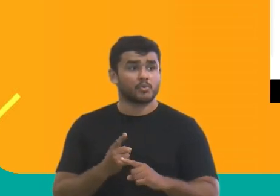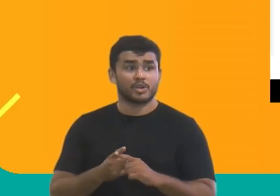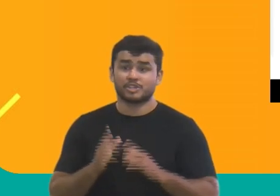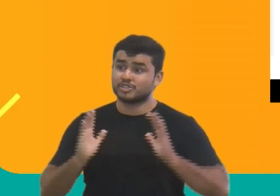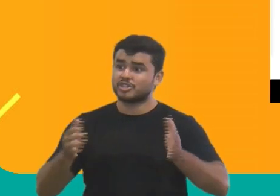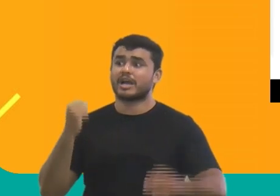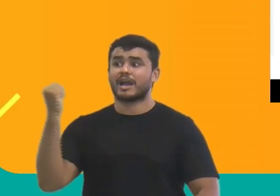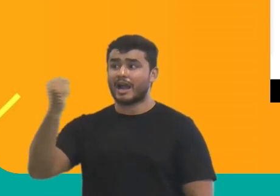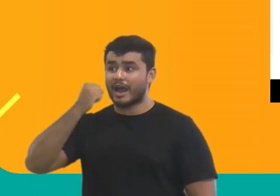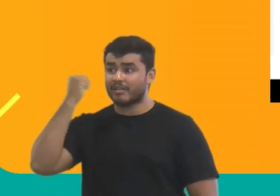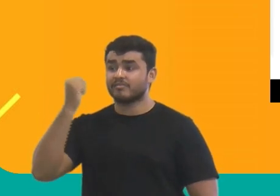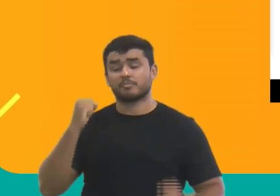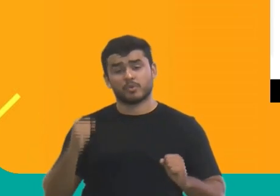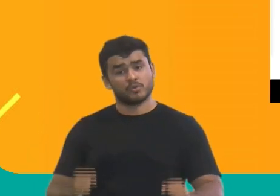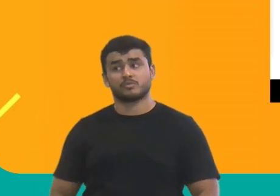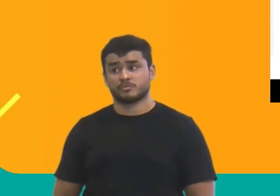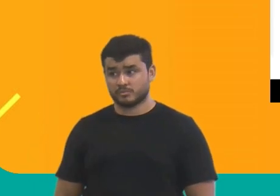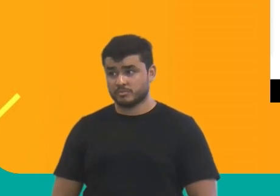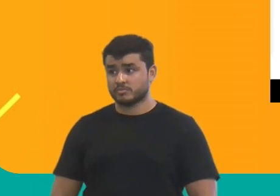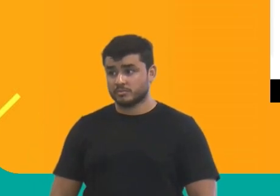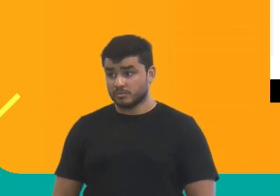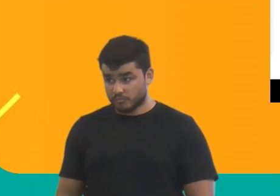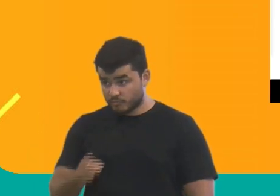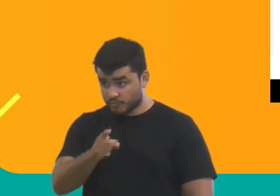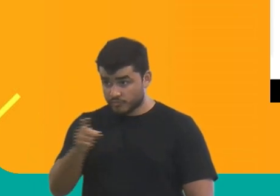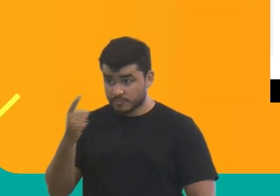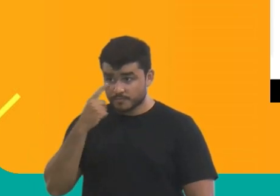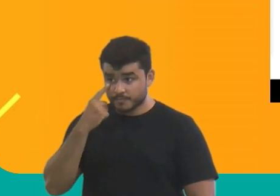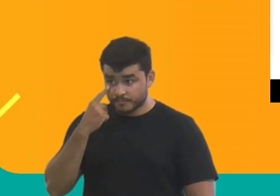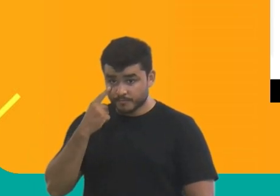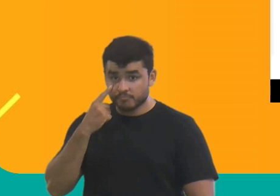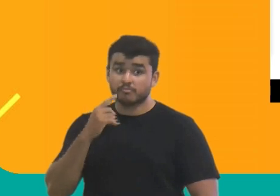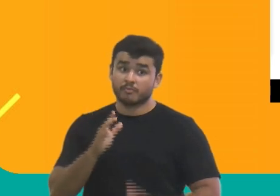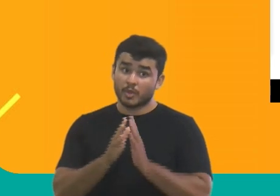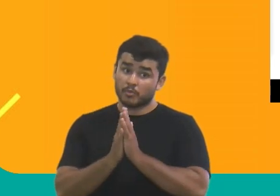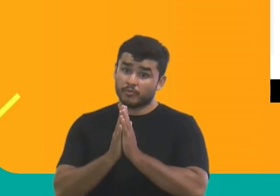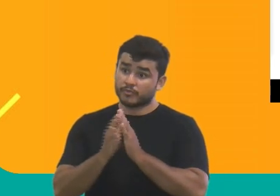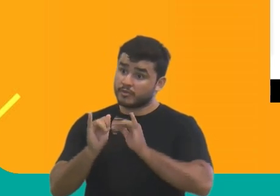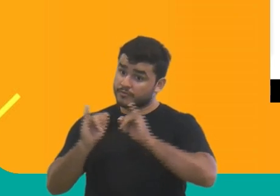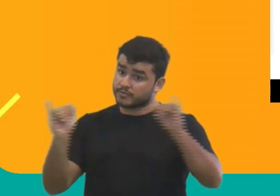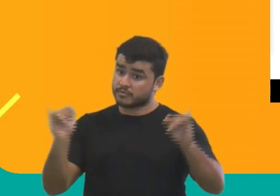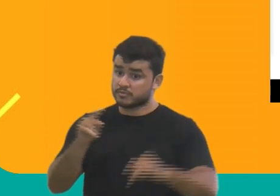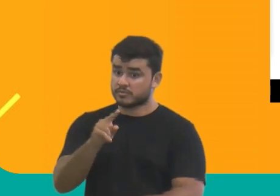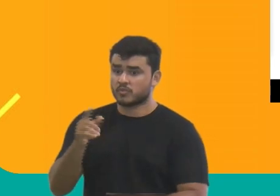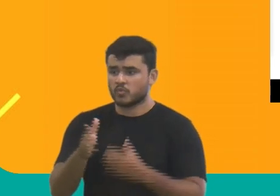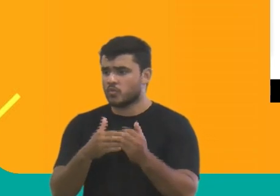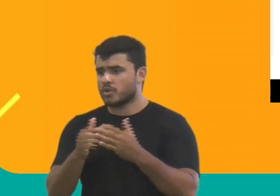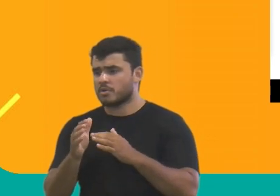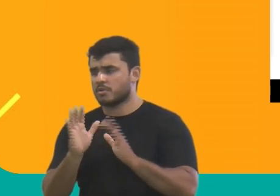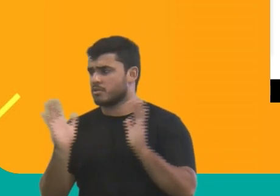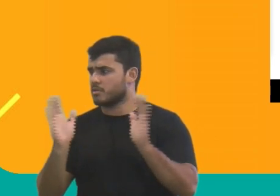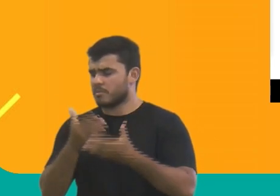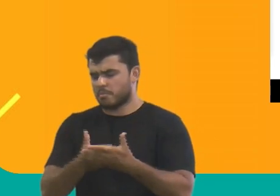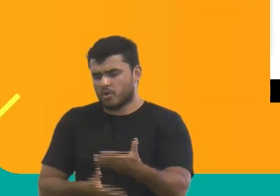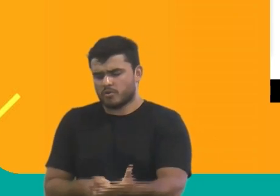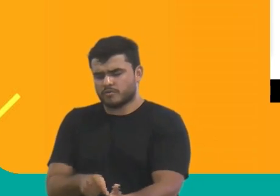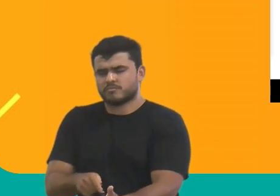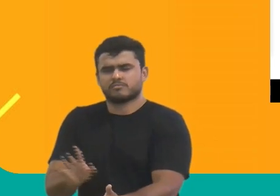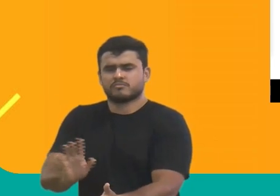aqui. Tá? Faça isso por você. Essa é uma informativa independente de prova. Porque nós vemos uma